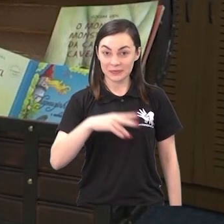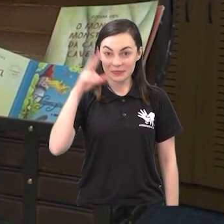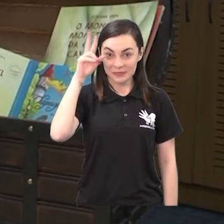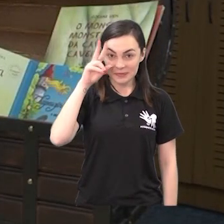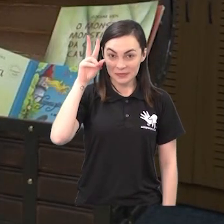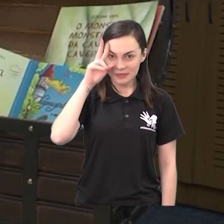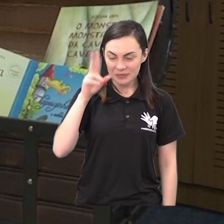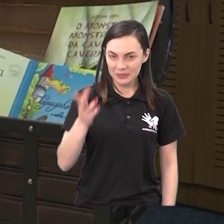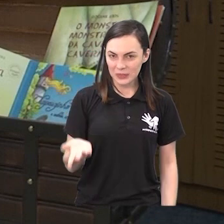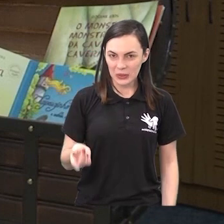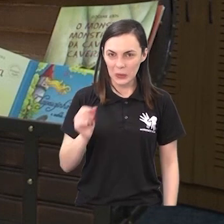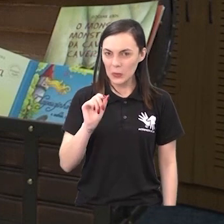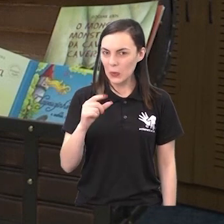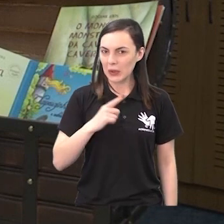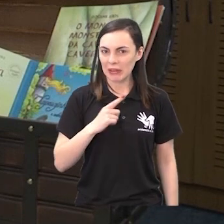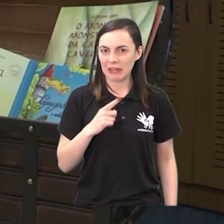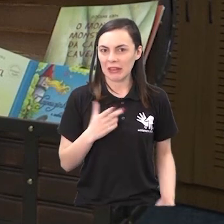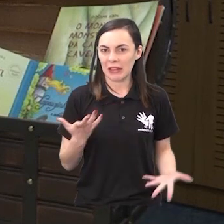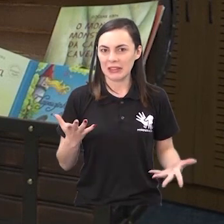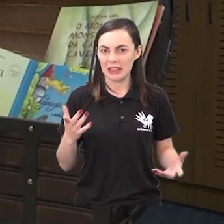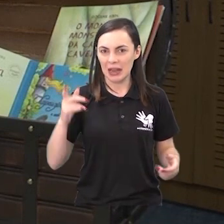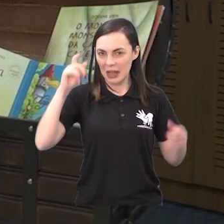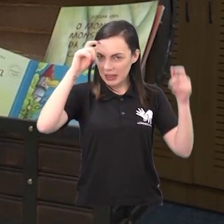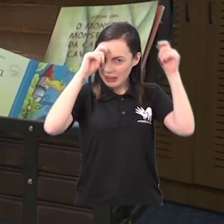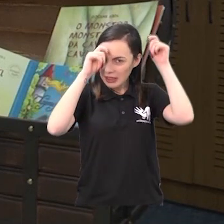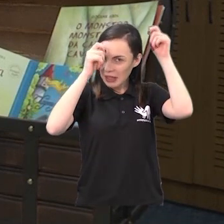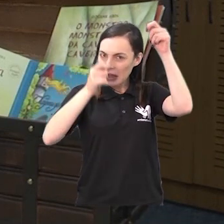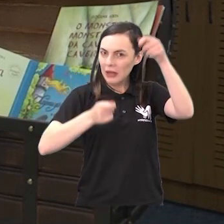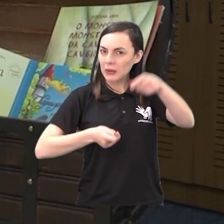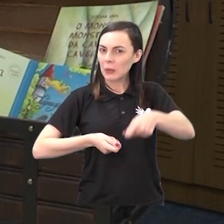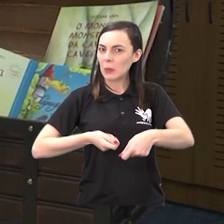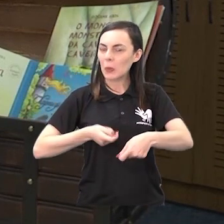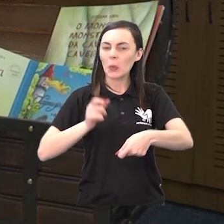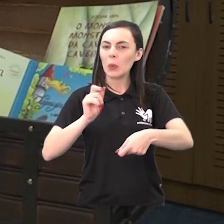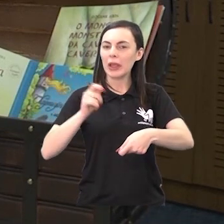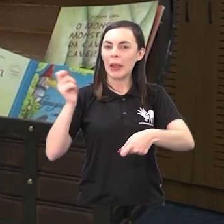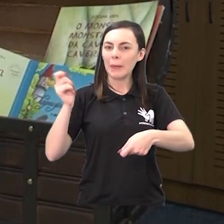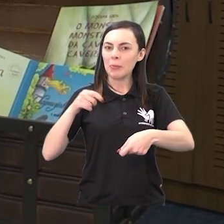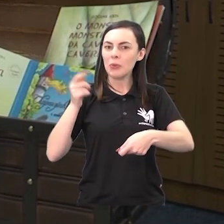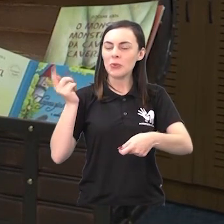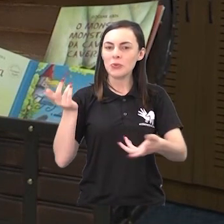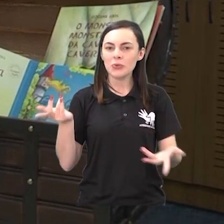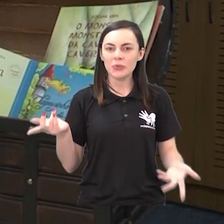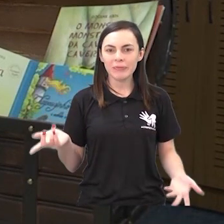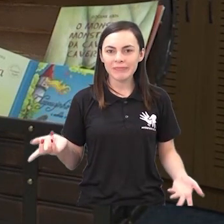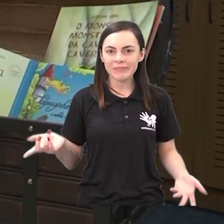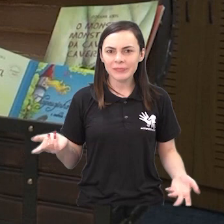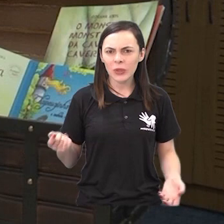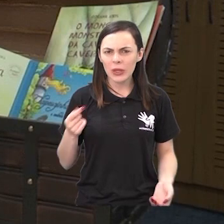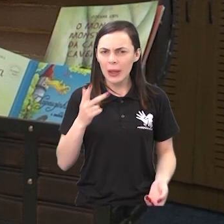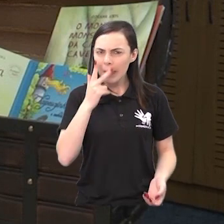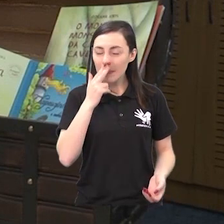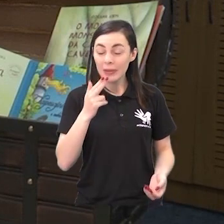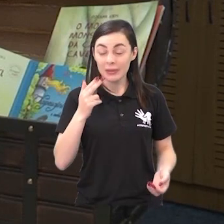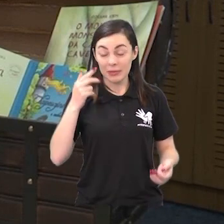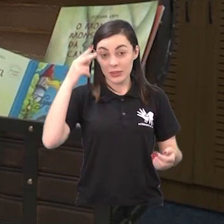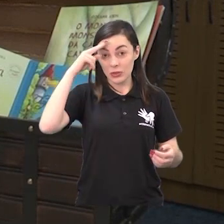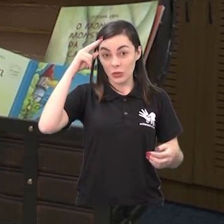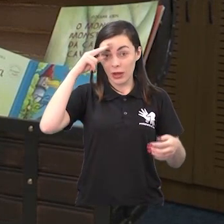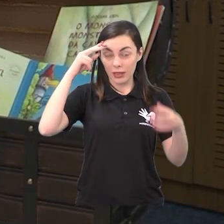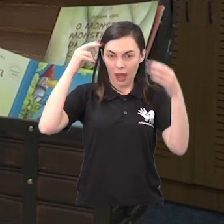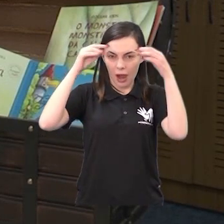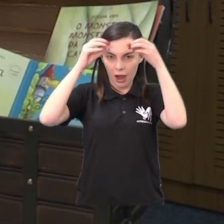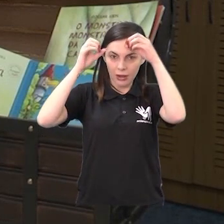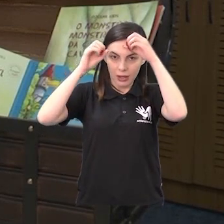uma história hoje? O que será que vai sair de dentro dessa cartola hoje? E olha só onde ela está, porque a história hoje está